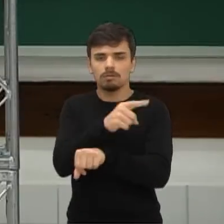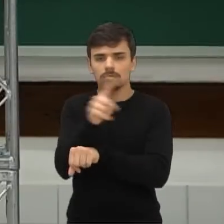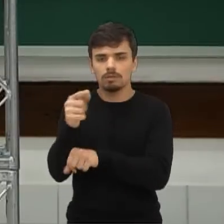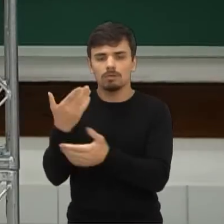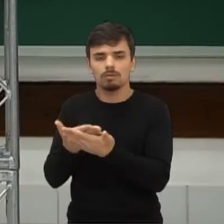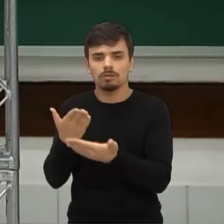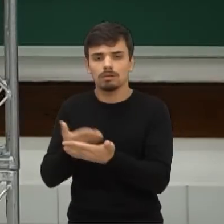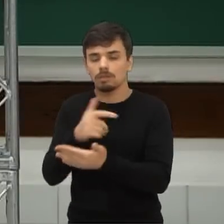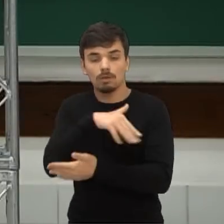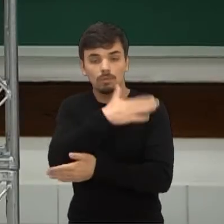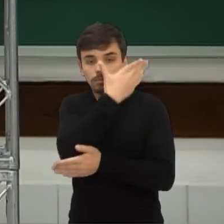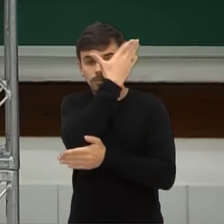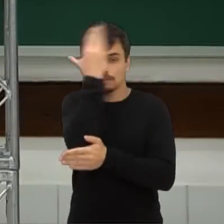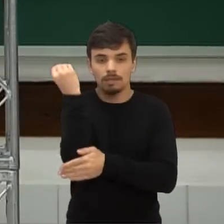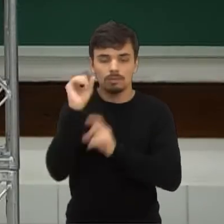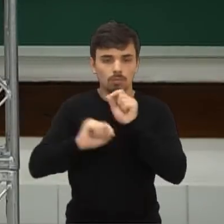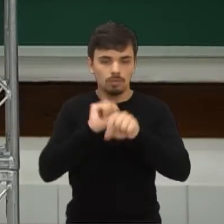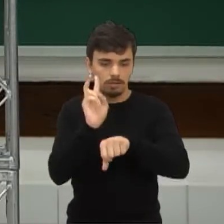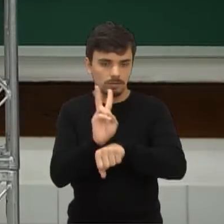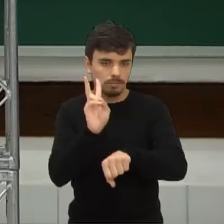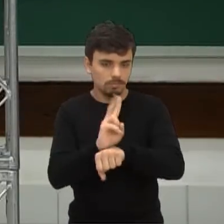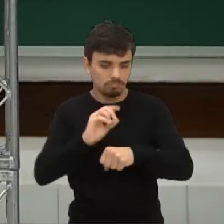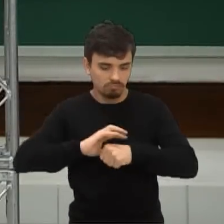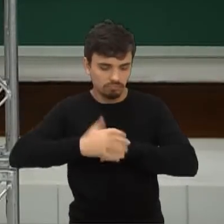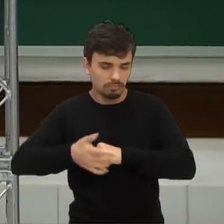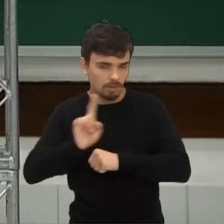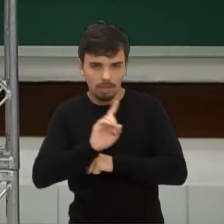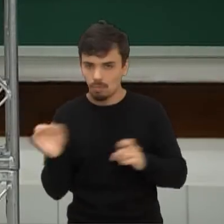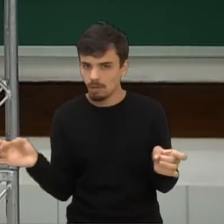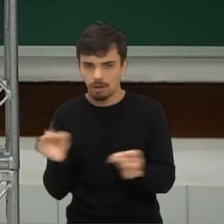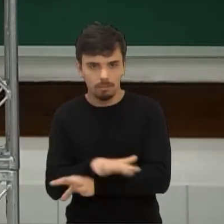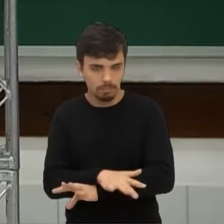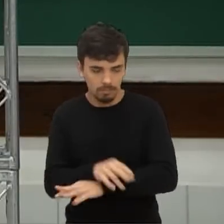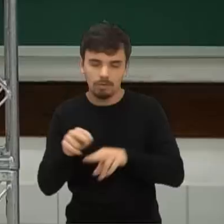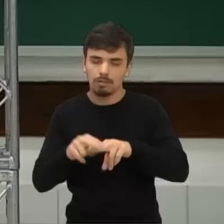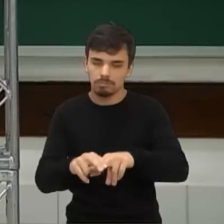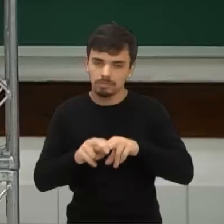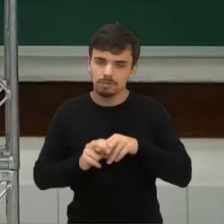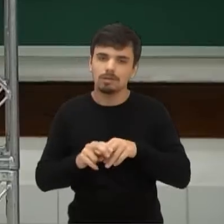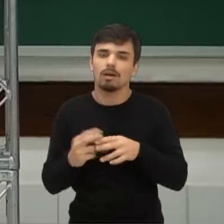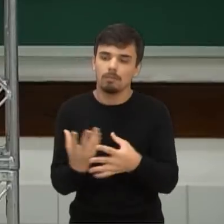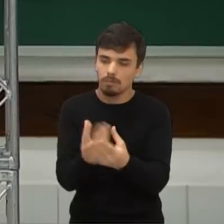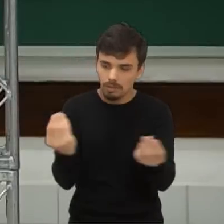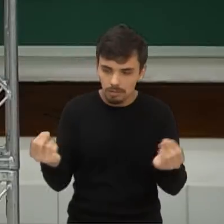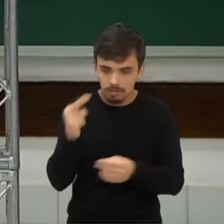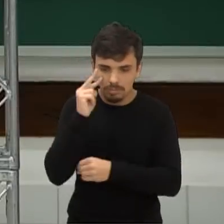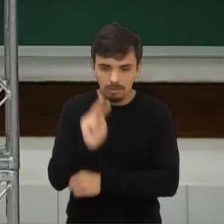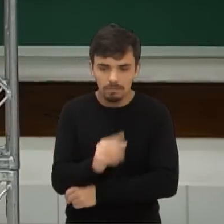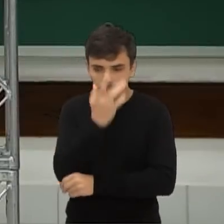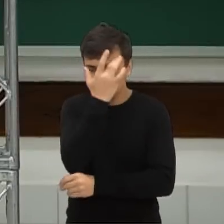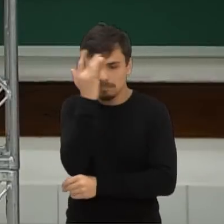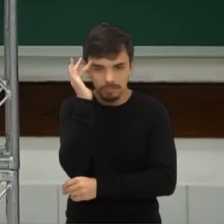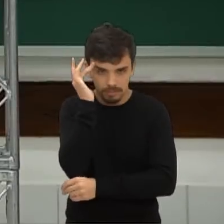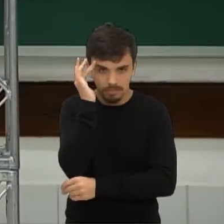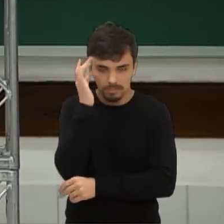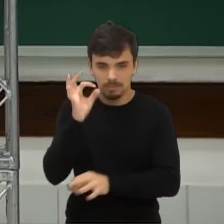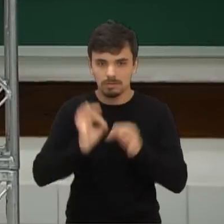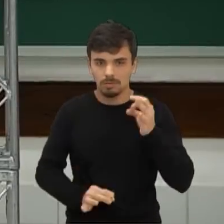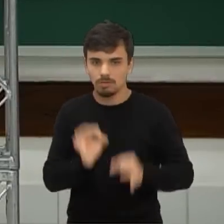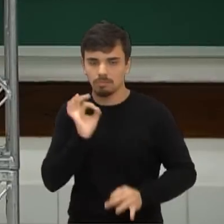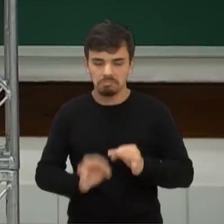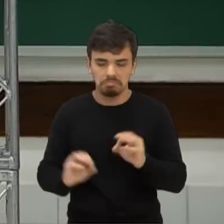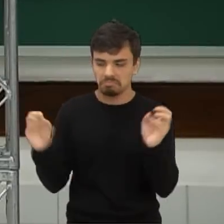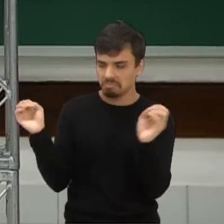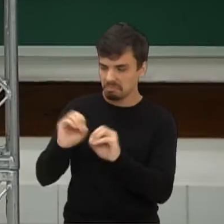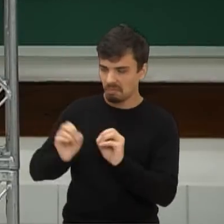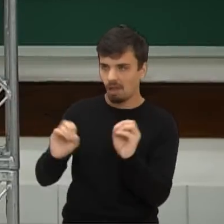aula. Não esquece, né, de se cuidar, a pandemia não acabou. Muitas vezes a gente vê por aí já pessoas se comportando como se,